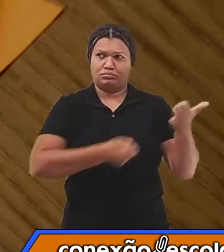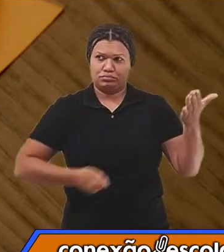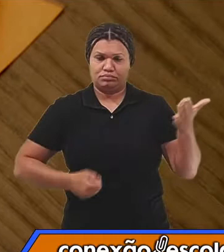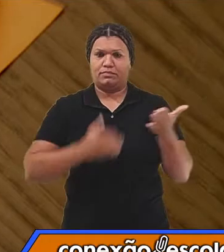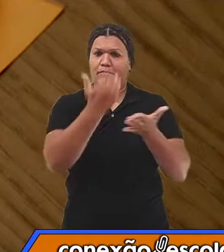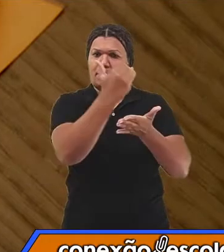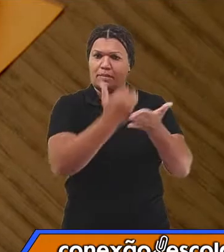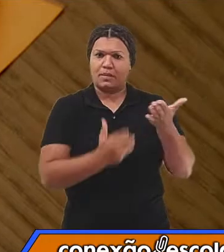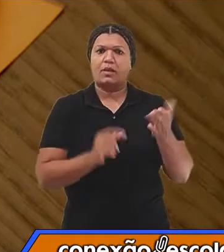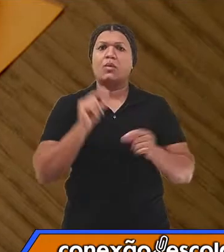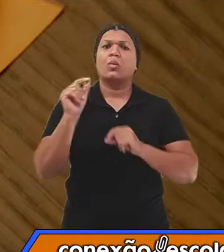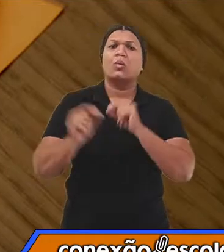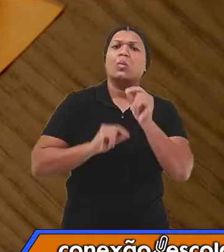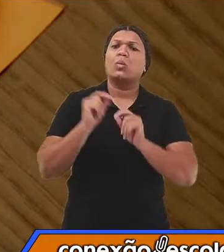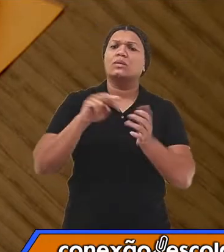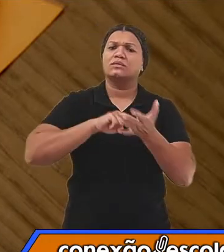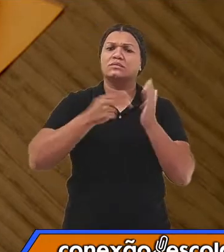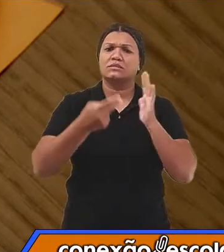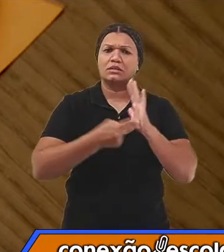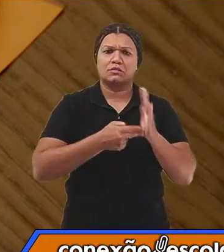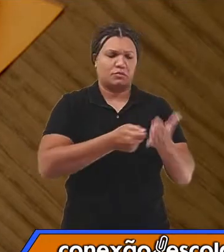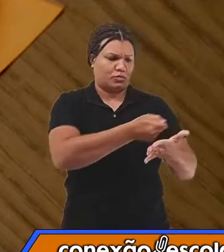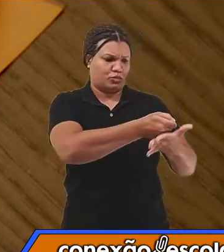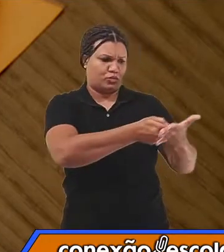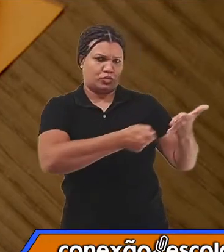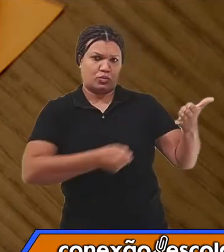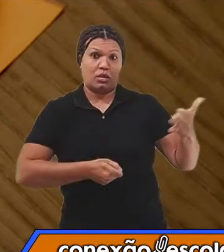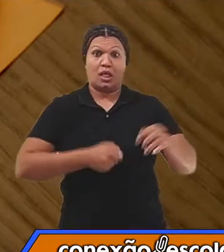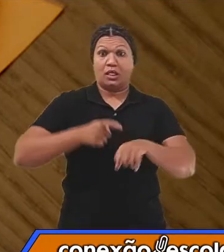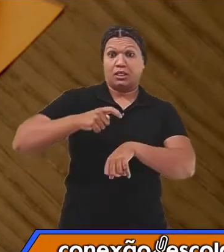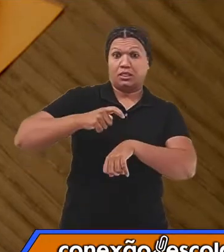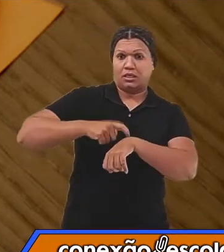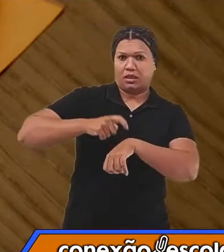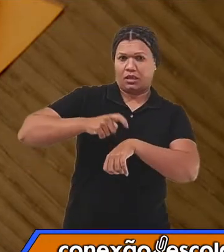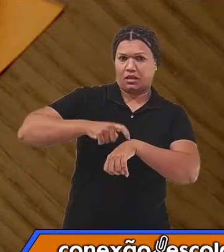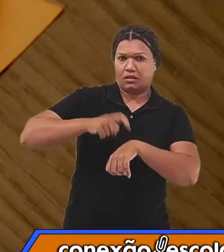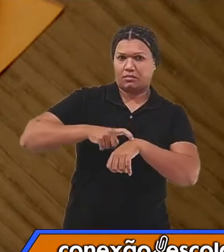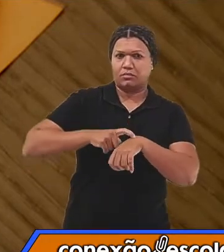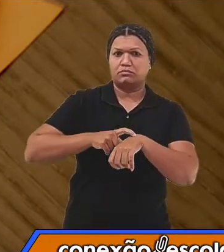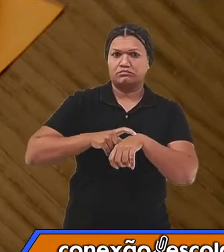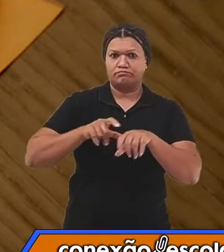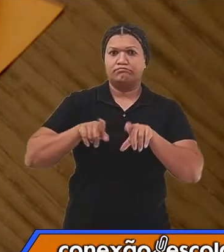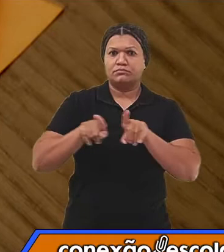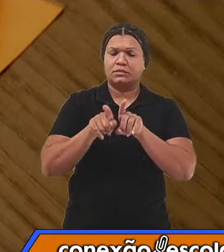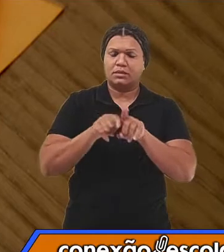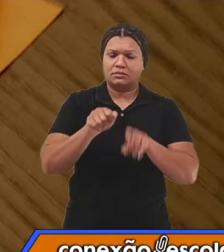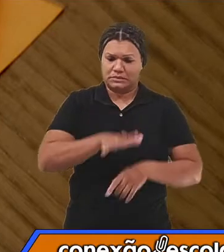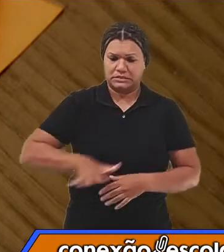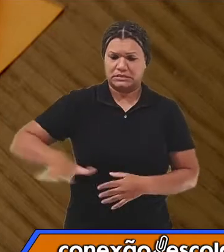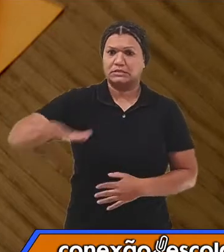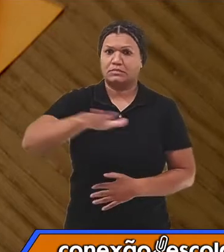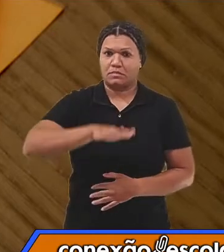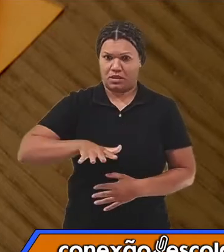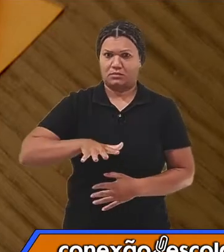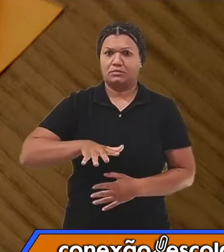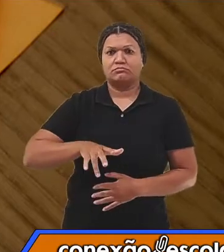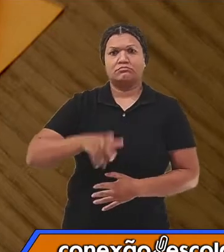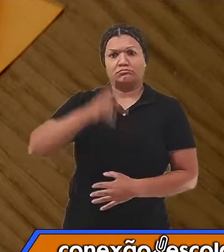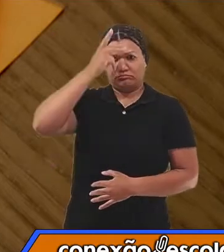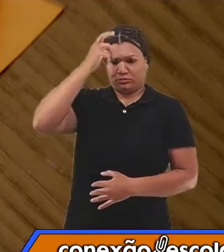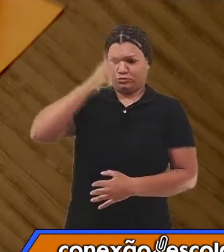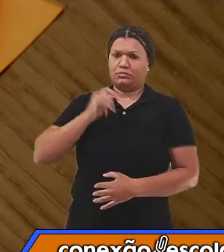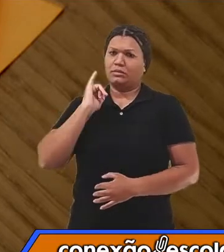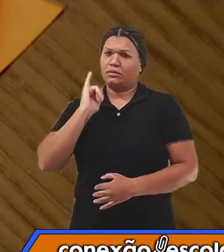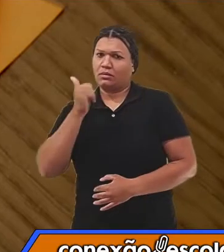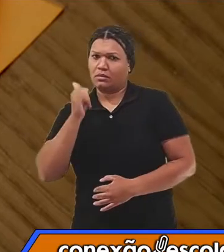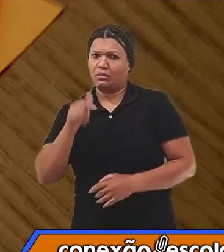enredo, o que é o tempo, o espaço, o que é o narrador e o que são as personagens.